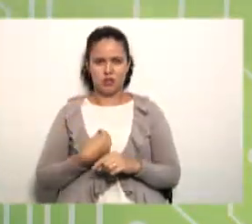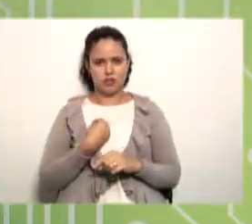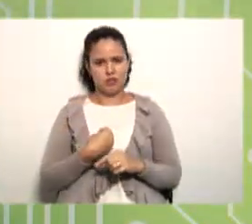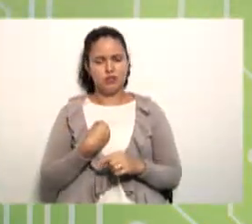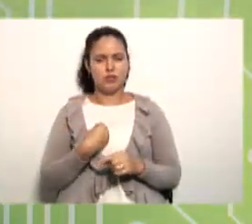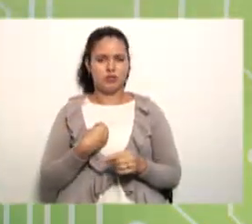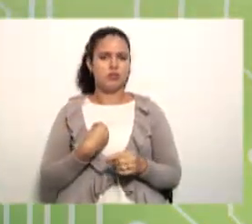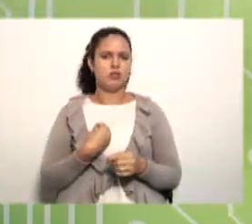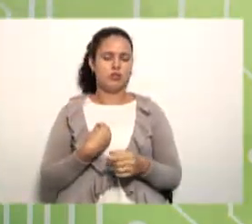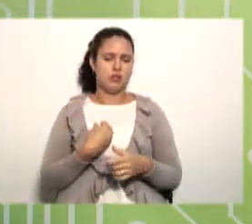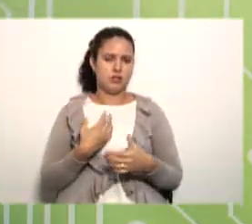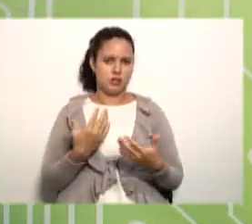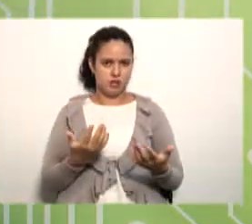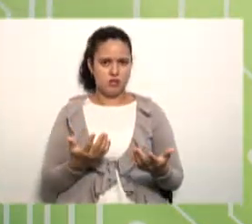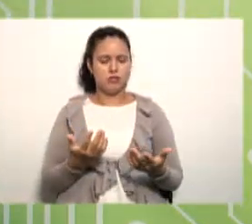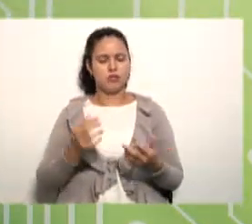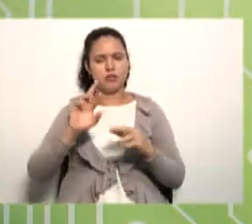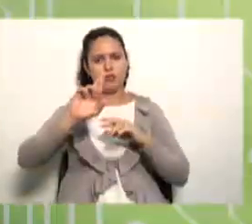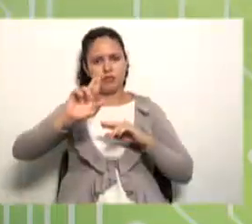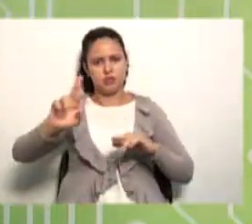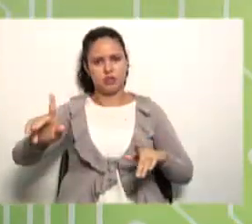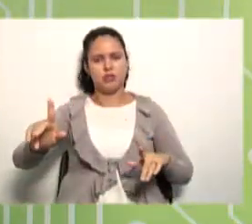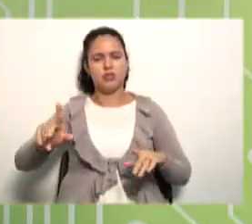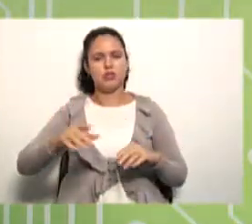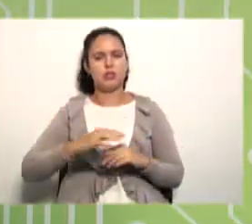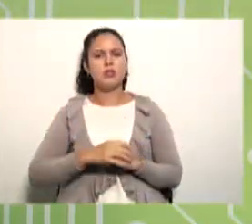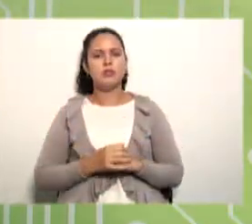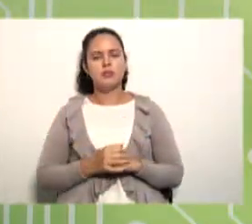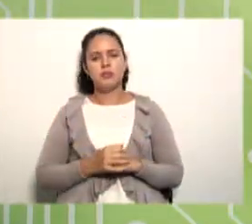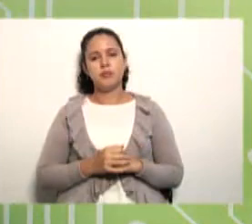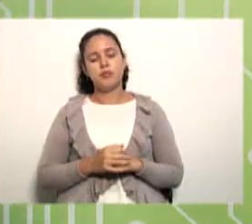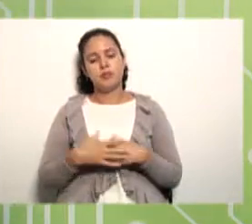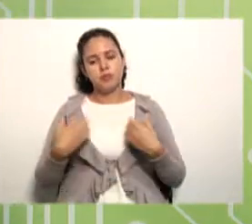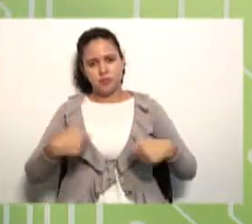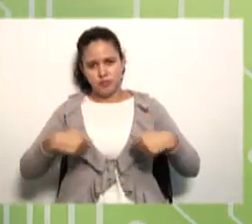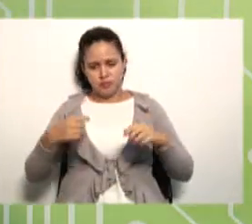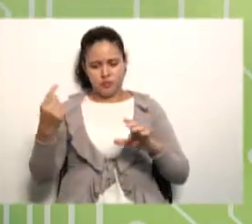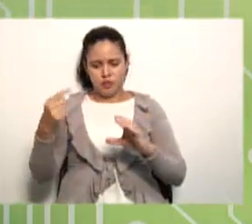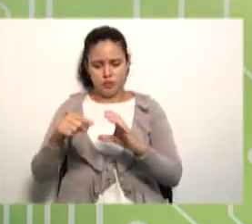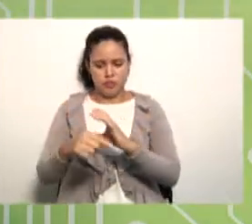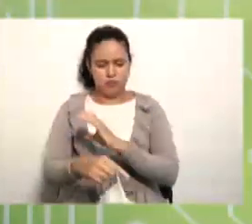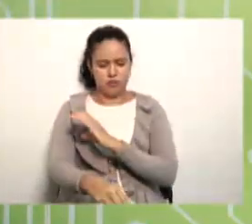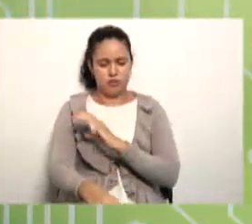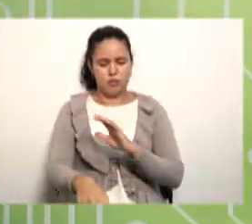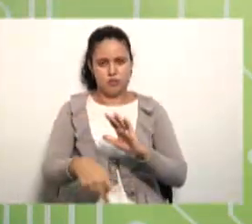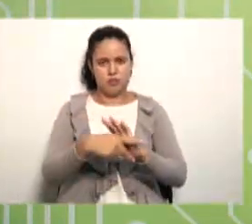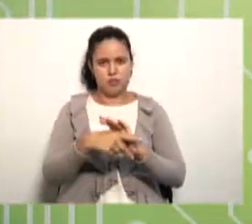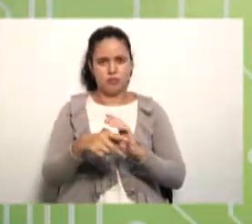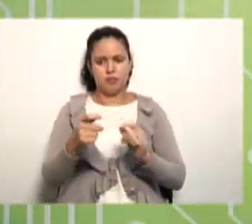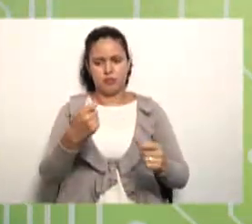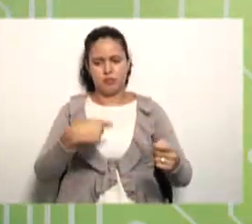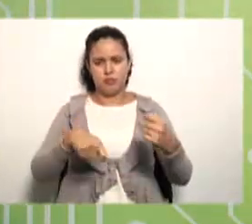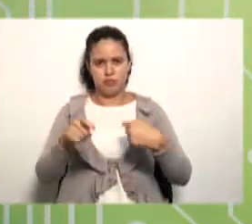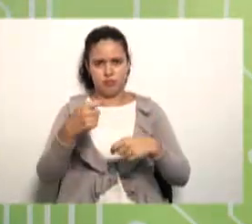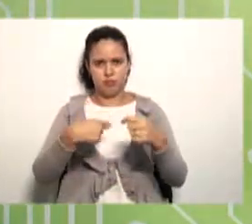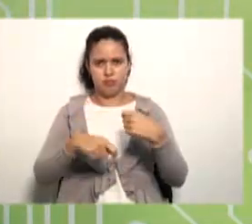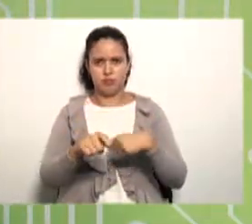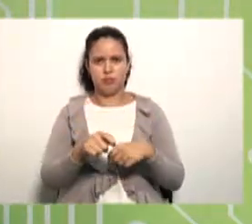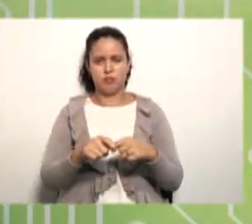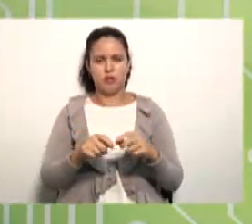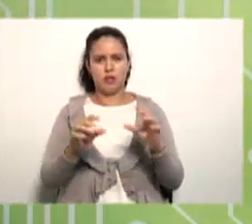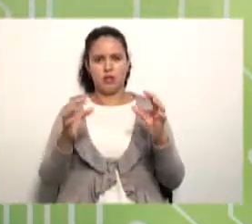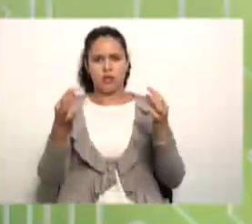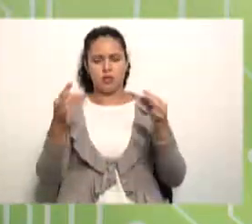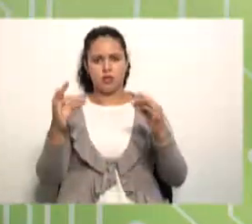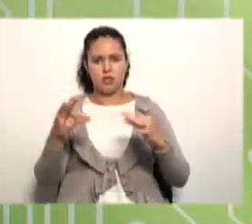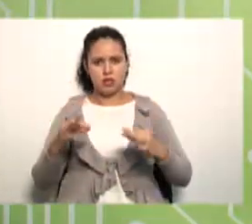modelos que vão exemplificar a realidade. Isso seria um aprofundamento em economia. A gente não vai estudar com esse grau de detalhamento, mas